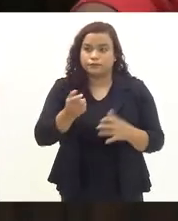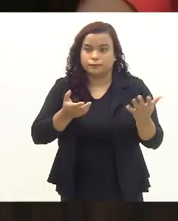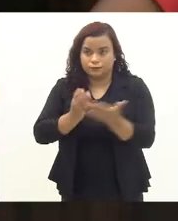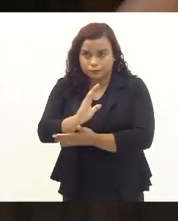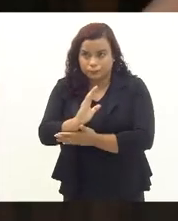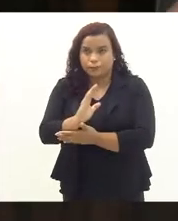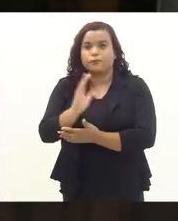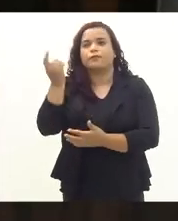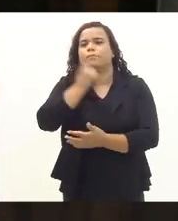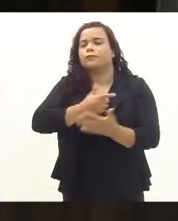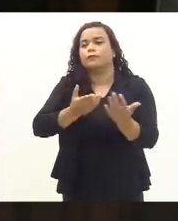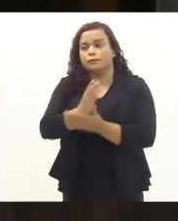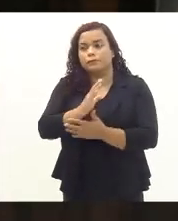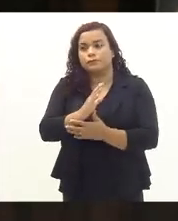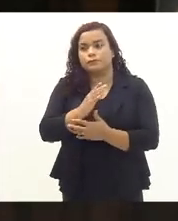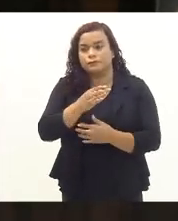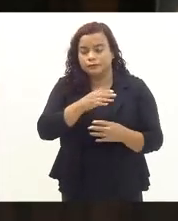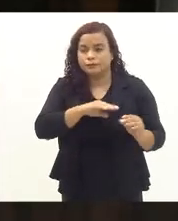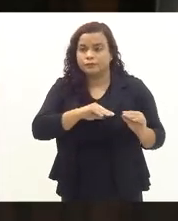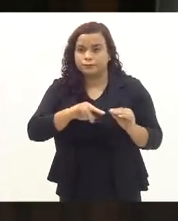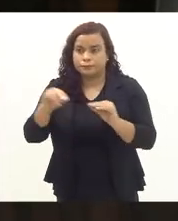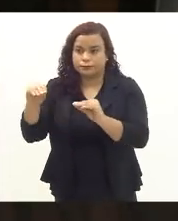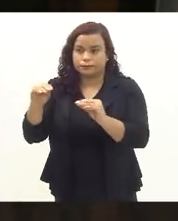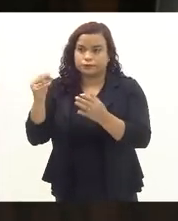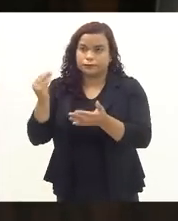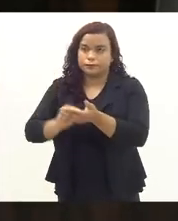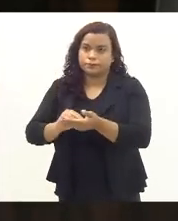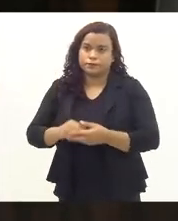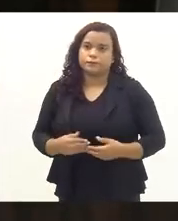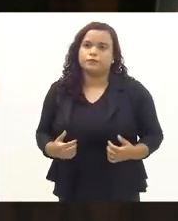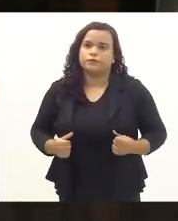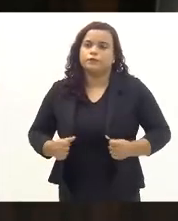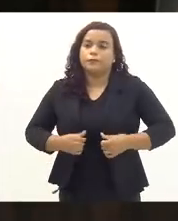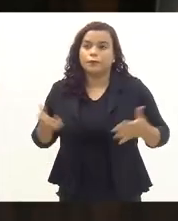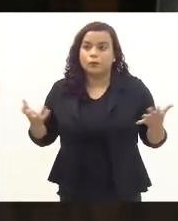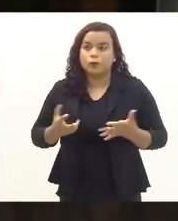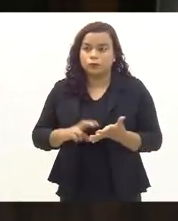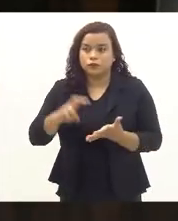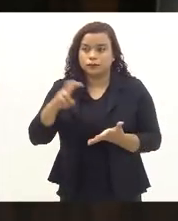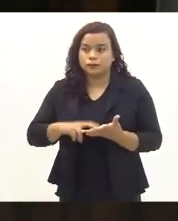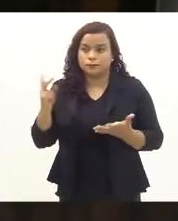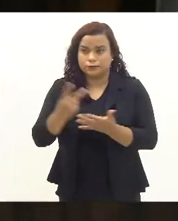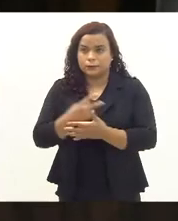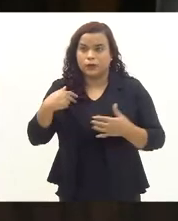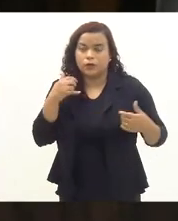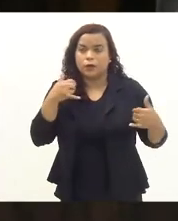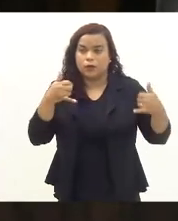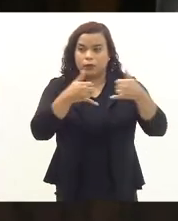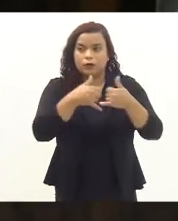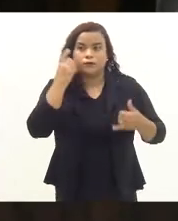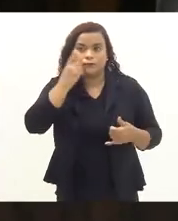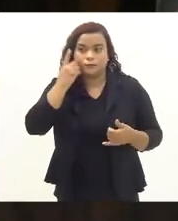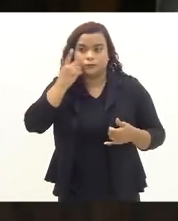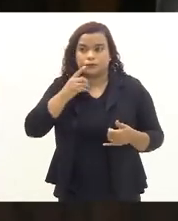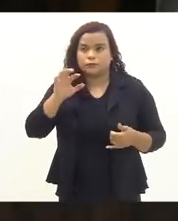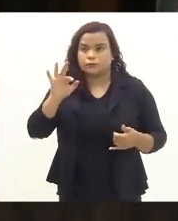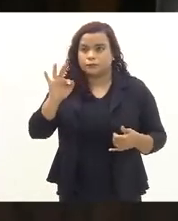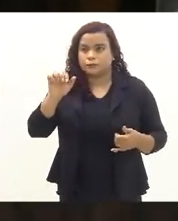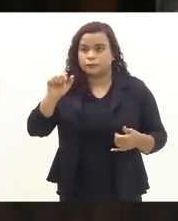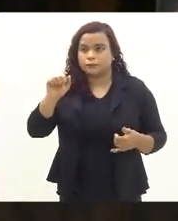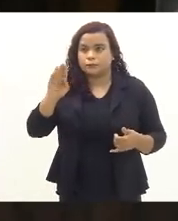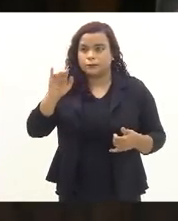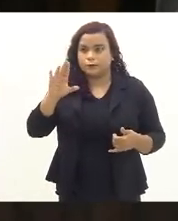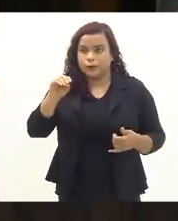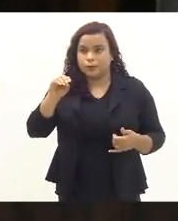aprovado vai à promulgação e hoje pela manhã eu liguei para o deputado Fábio Silva